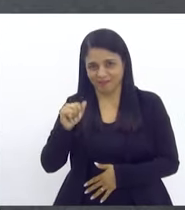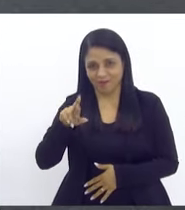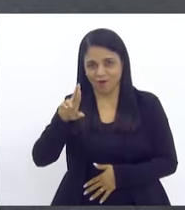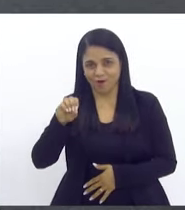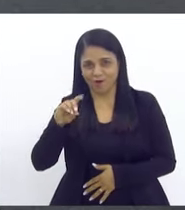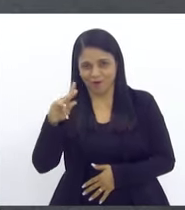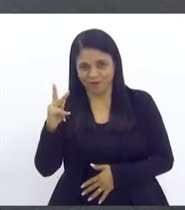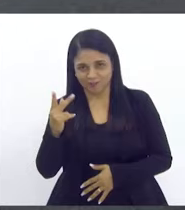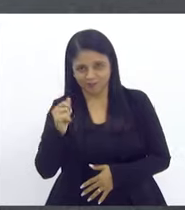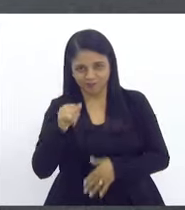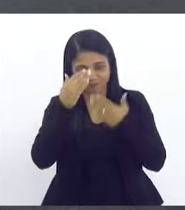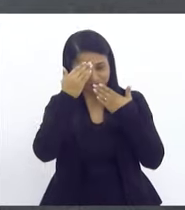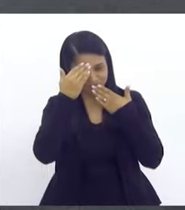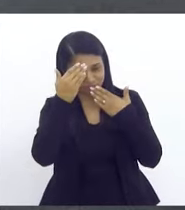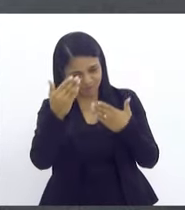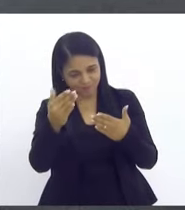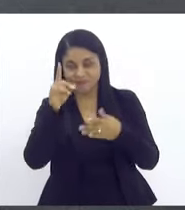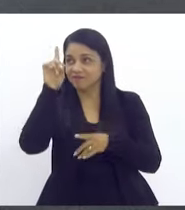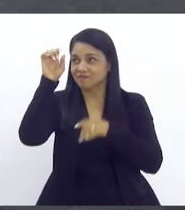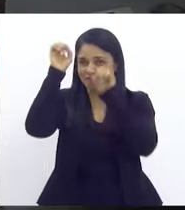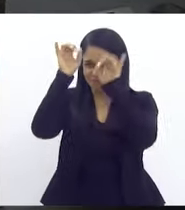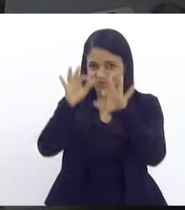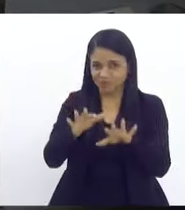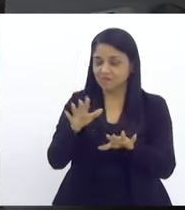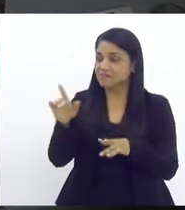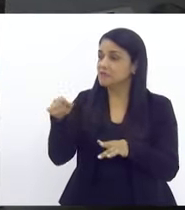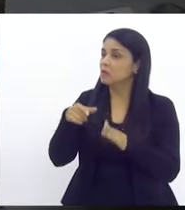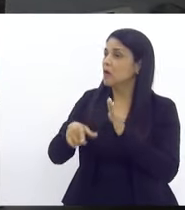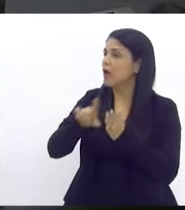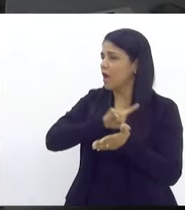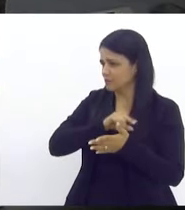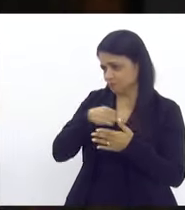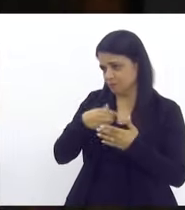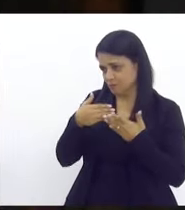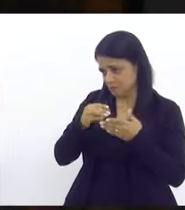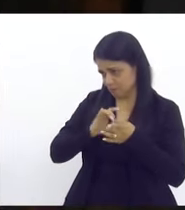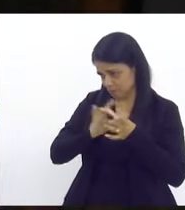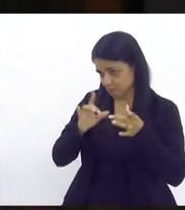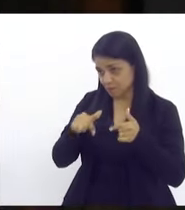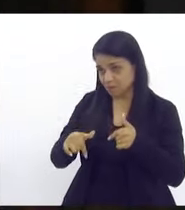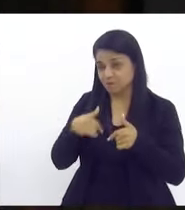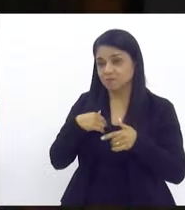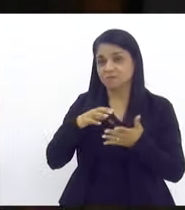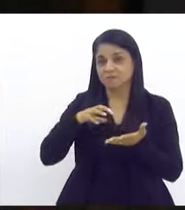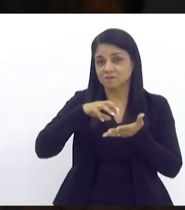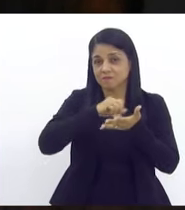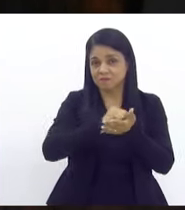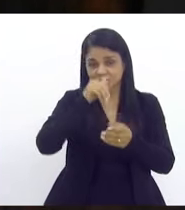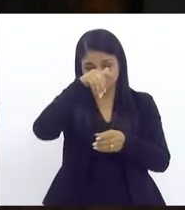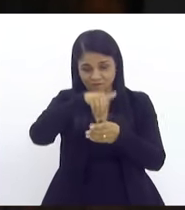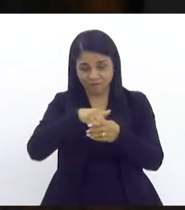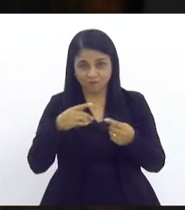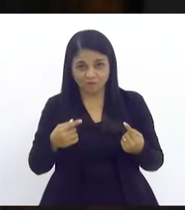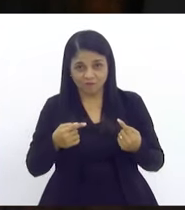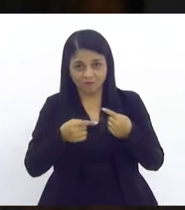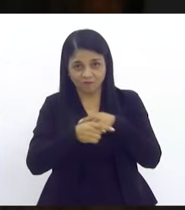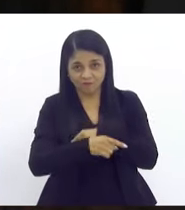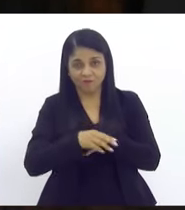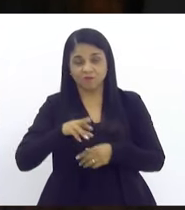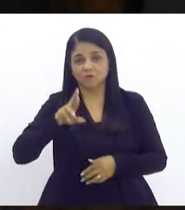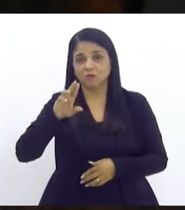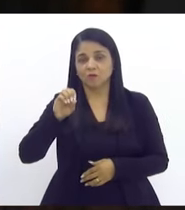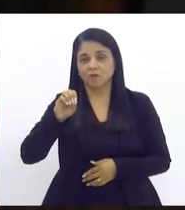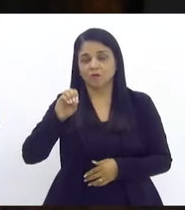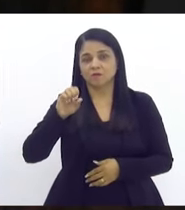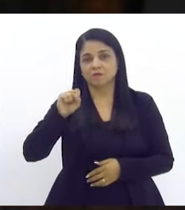obrigado. Tenho um dia que Deus nos abençoe. Me permita só, antes, registrar aqui, consignar o voto contrário, deputado Rosenberg